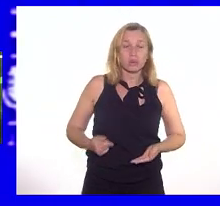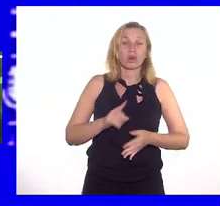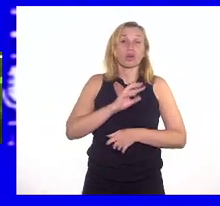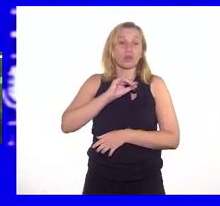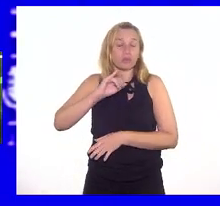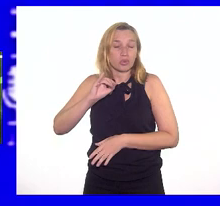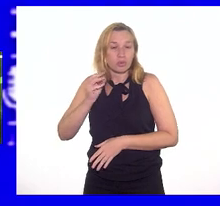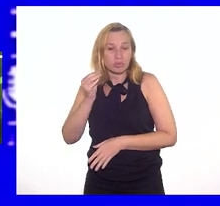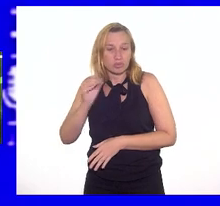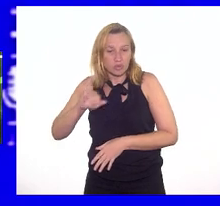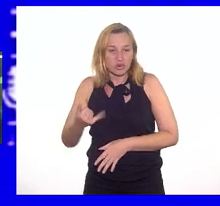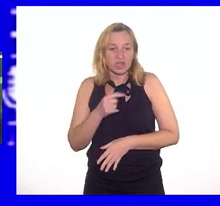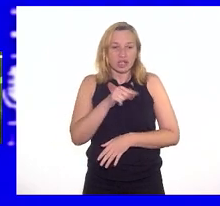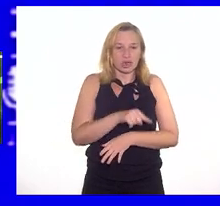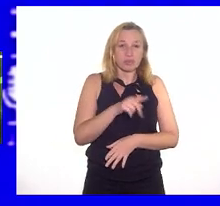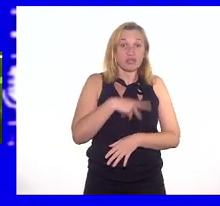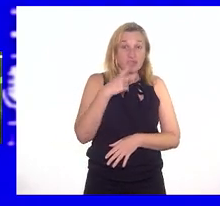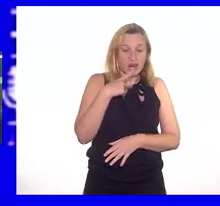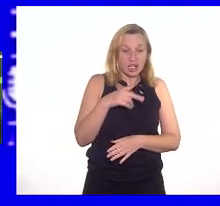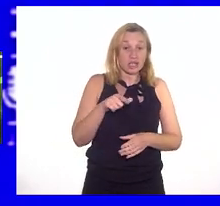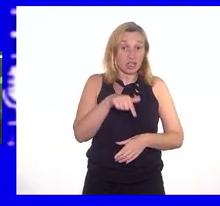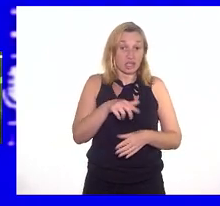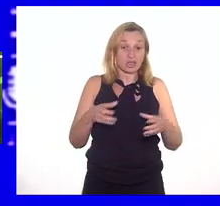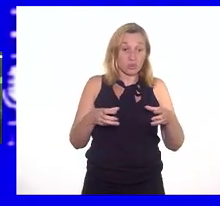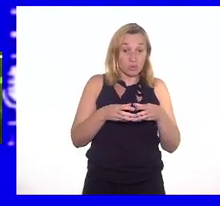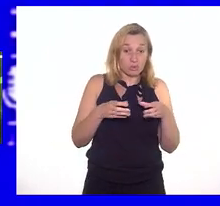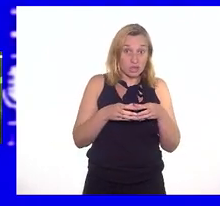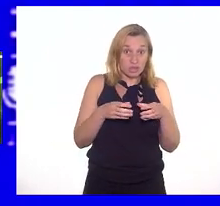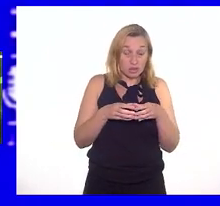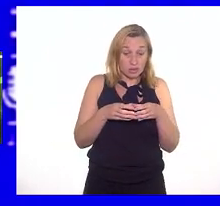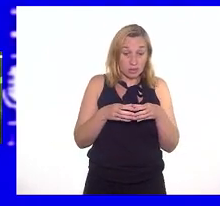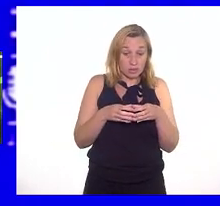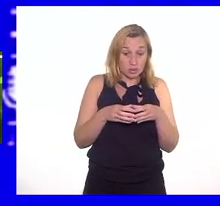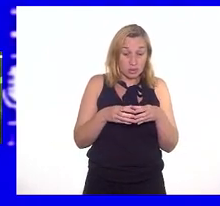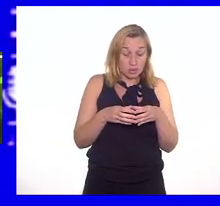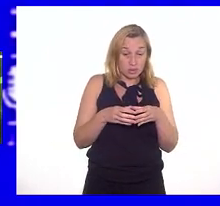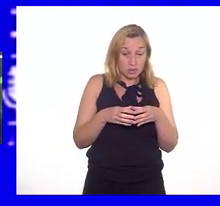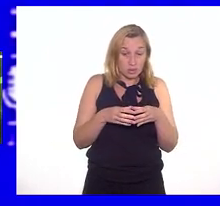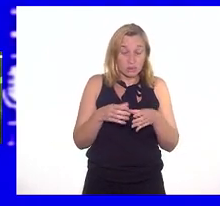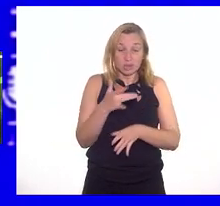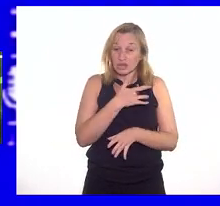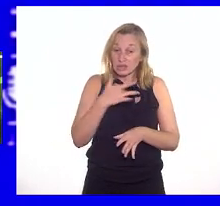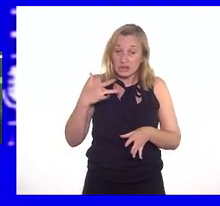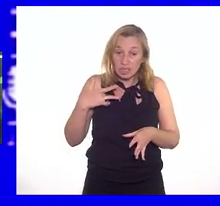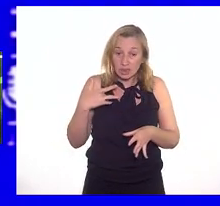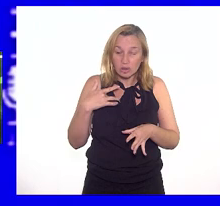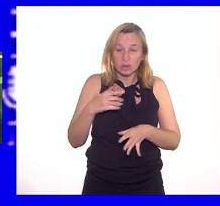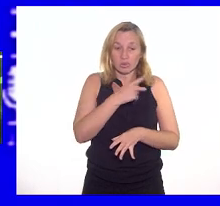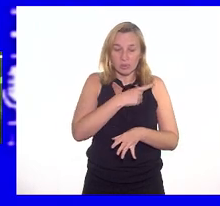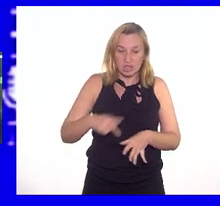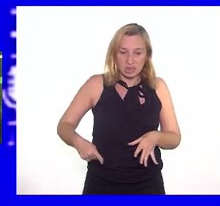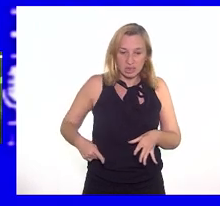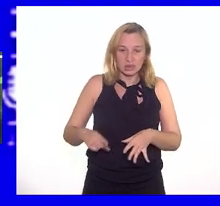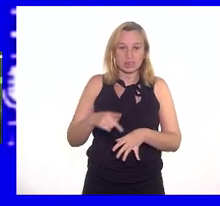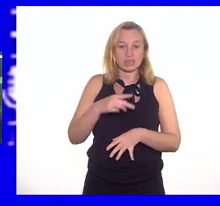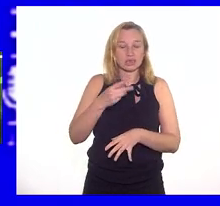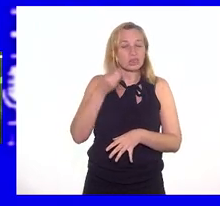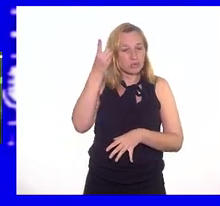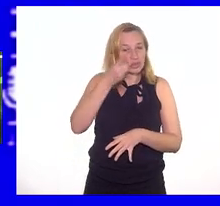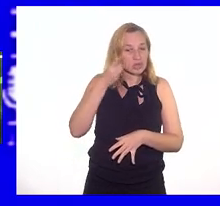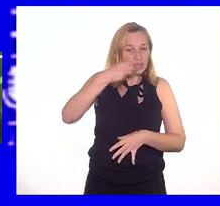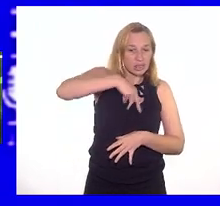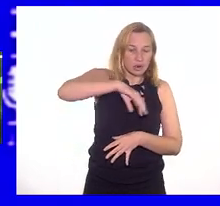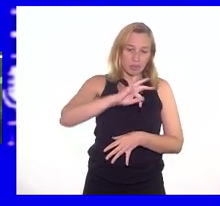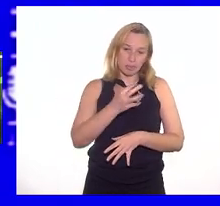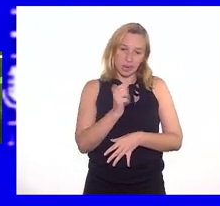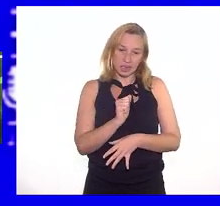aqui para ressaltar que essa comissão, a Comissão da Saúde, que tem como presidente a deputada Marta Rocha, foi uma das